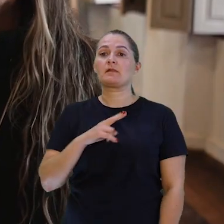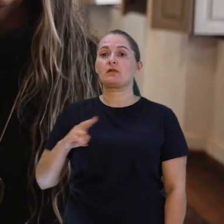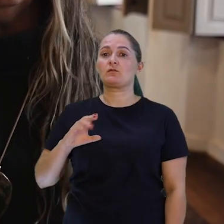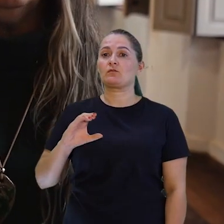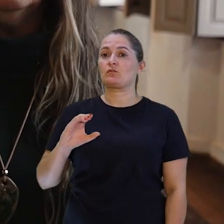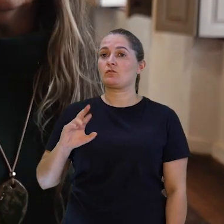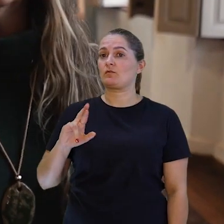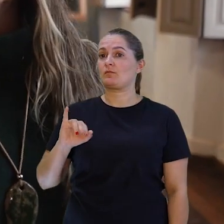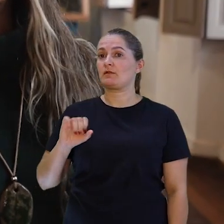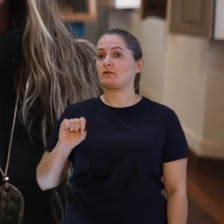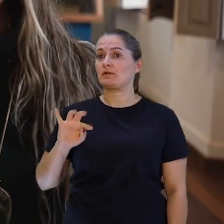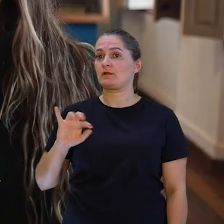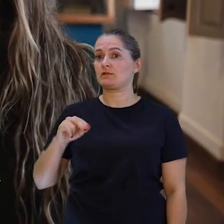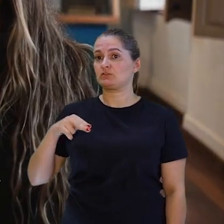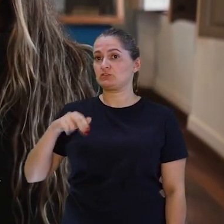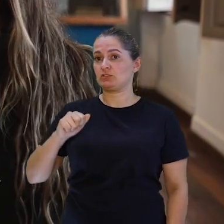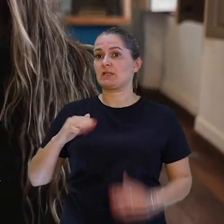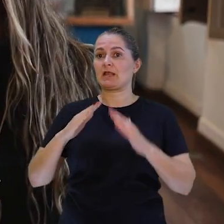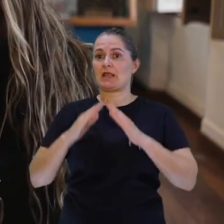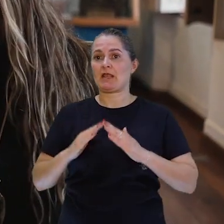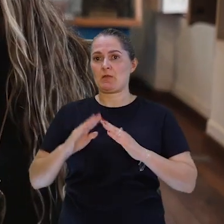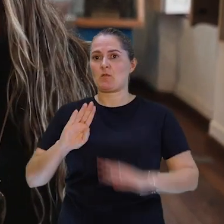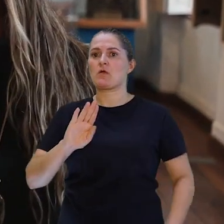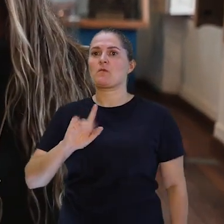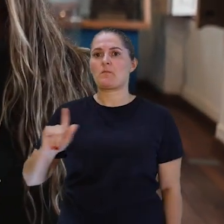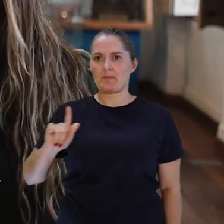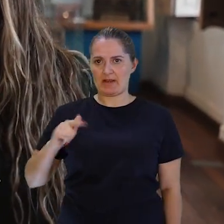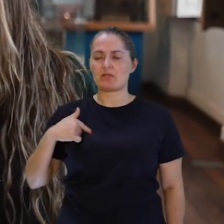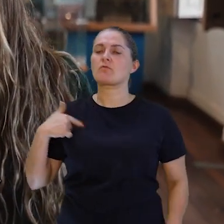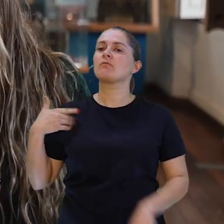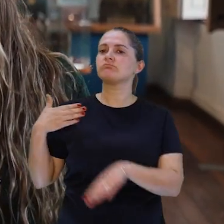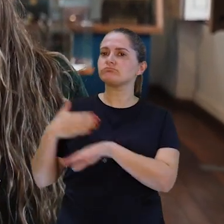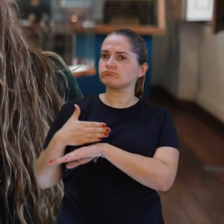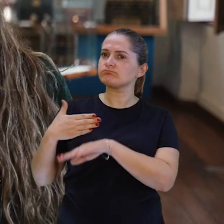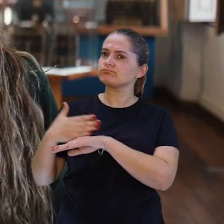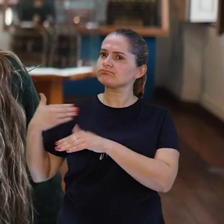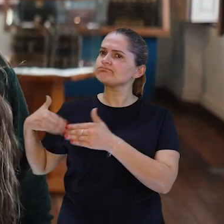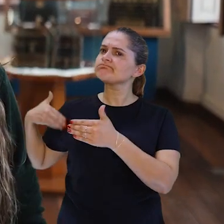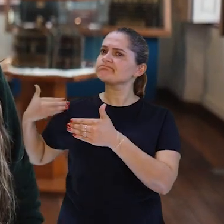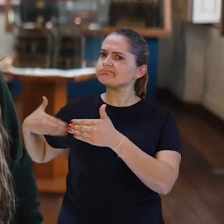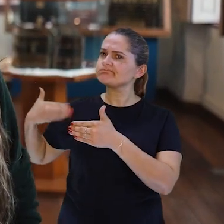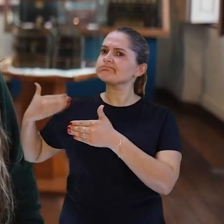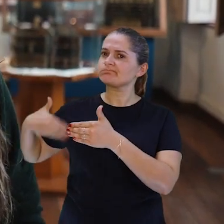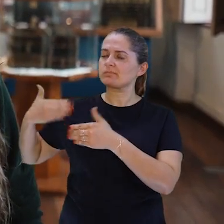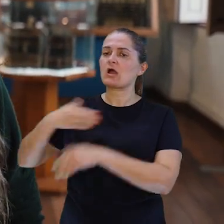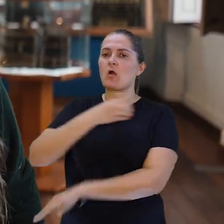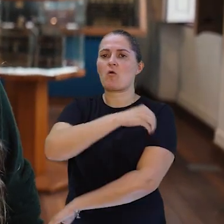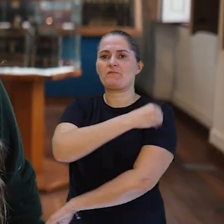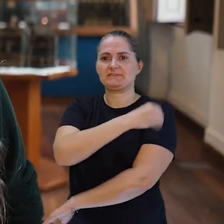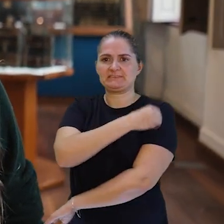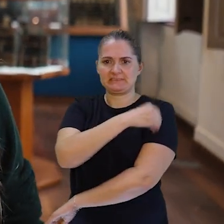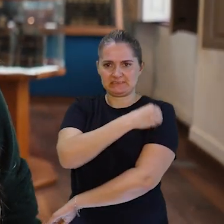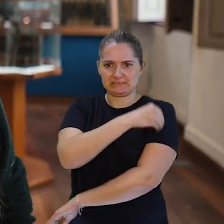Meu nome é Cristina, sou moradora aqui de Bento Gonçalves e venho participando